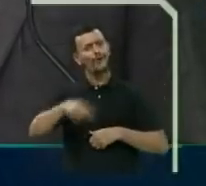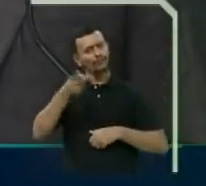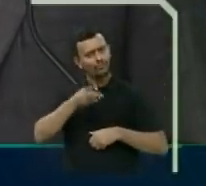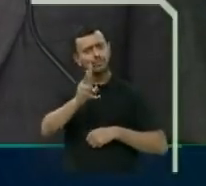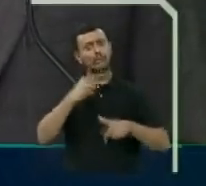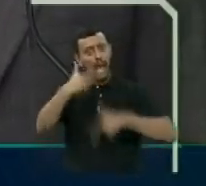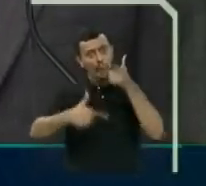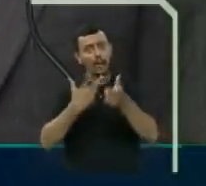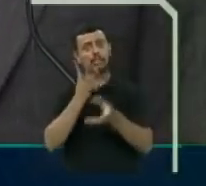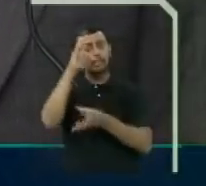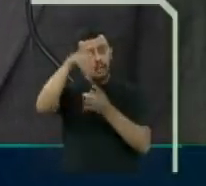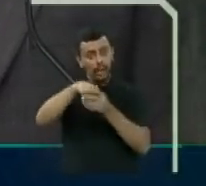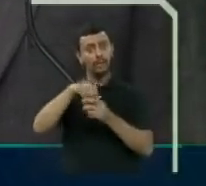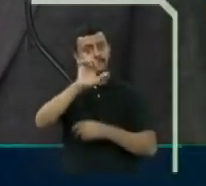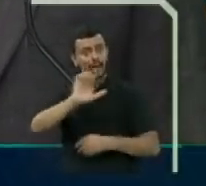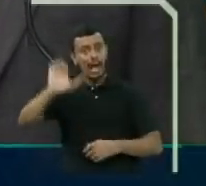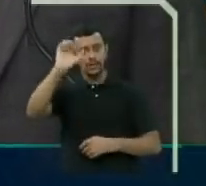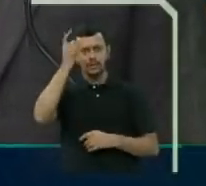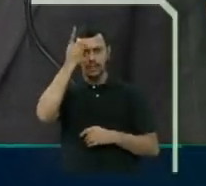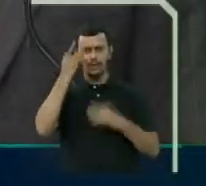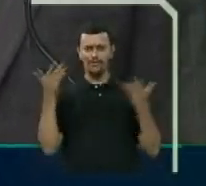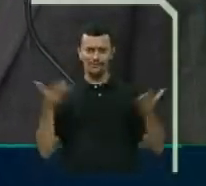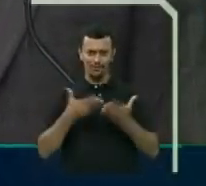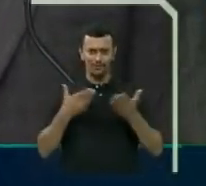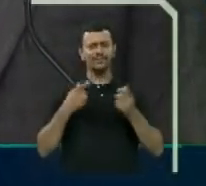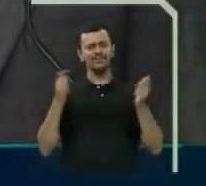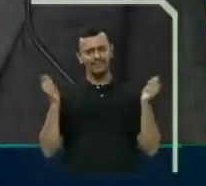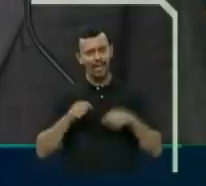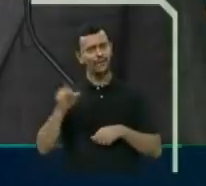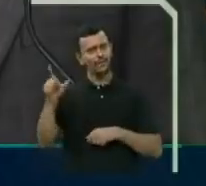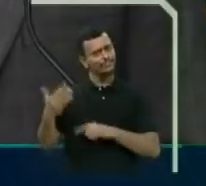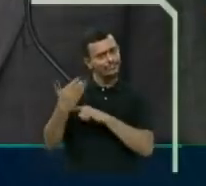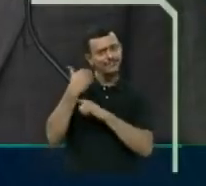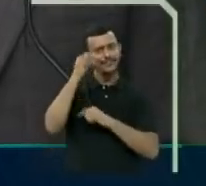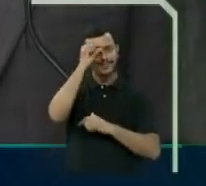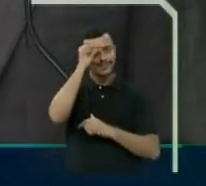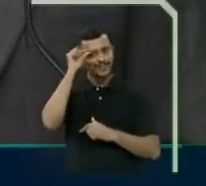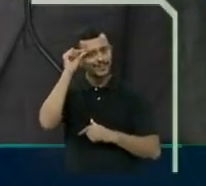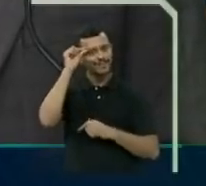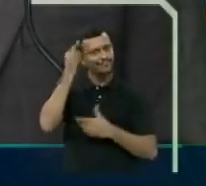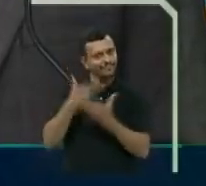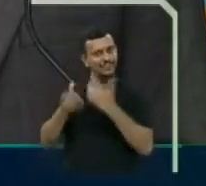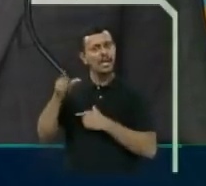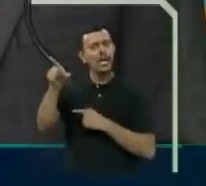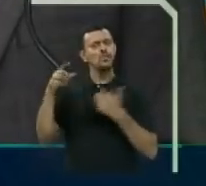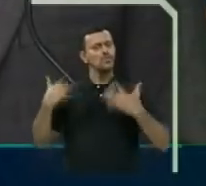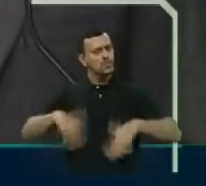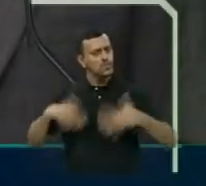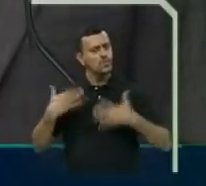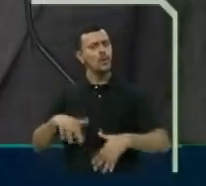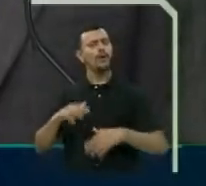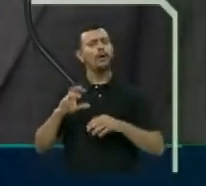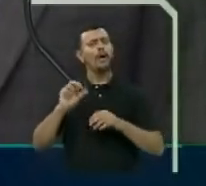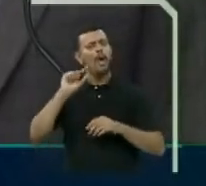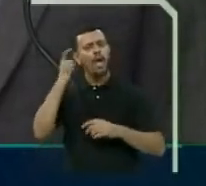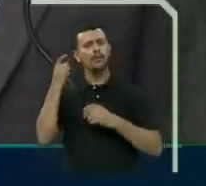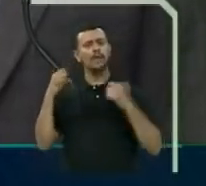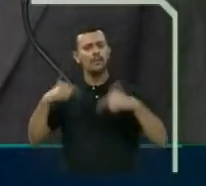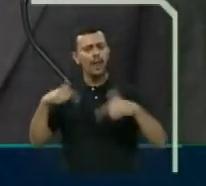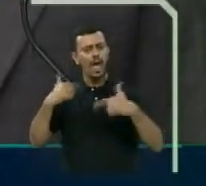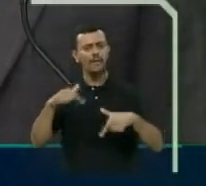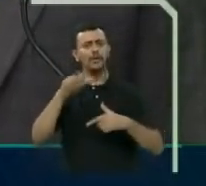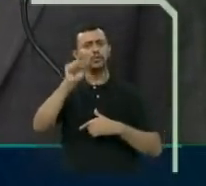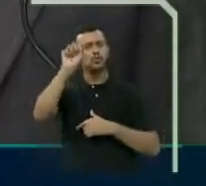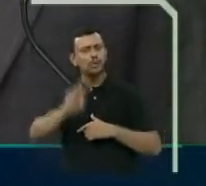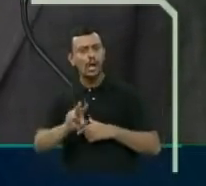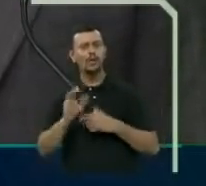aqui no estado de São Paulo. Até porque tem em você, Marcelo, um grande gestor, grande prefeito que foi de Suzano. Portanto, aqui quero dizer